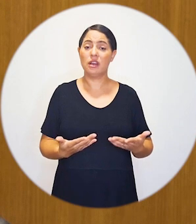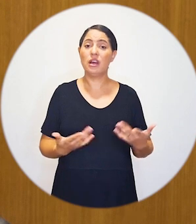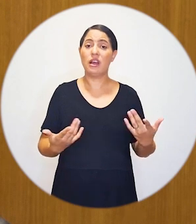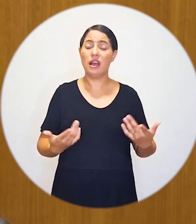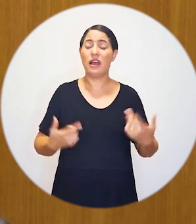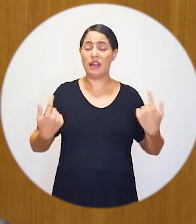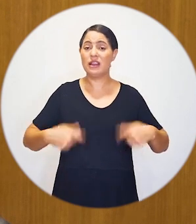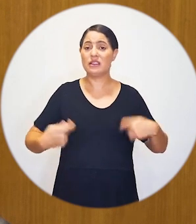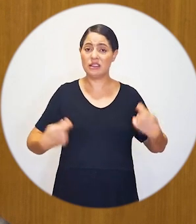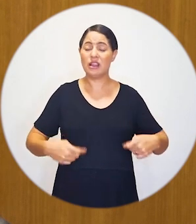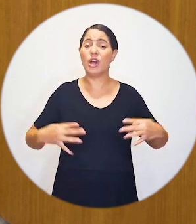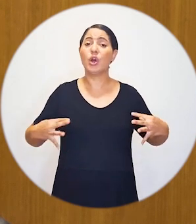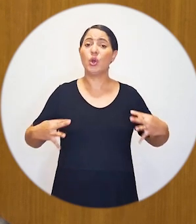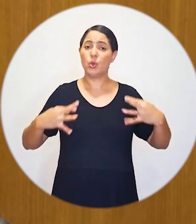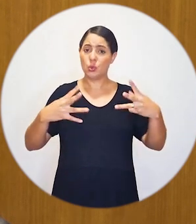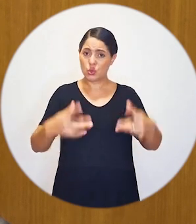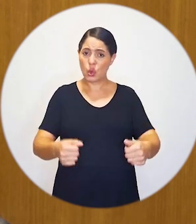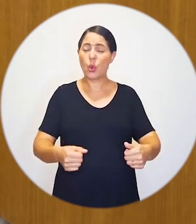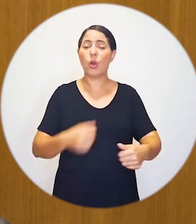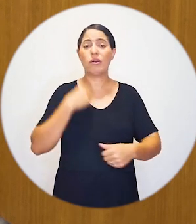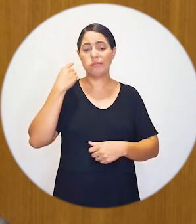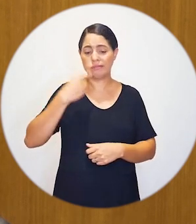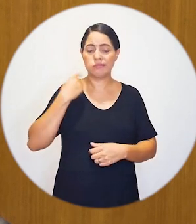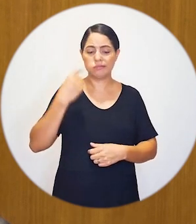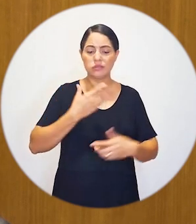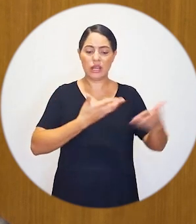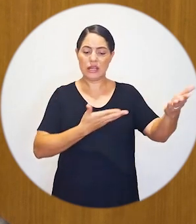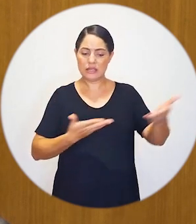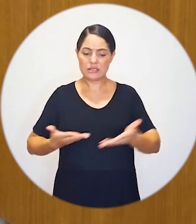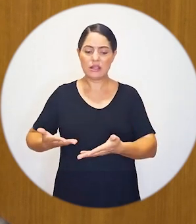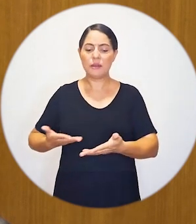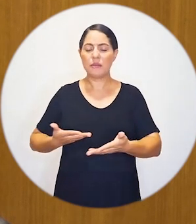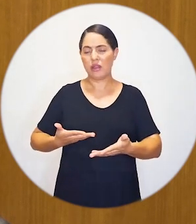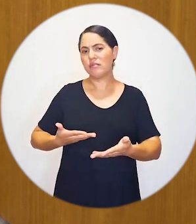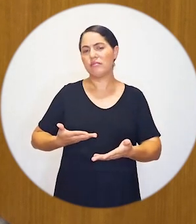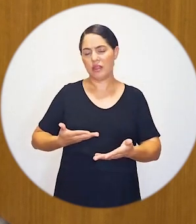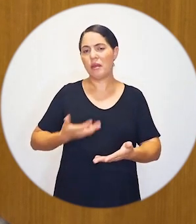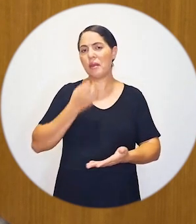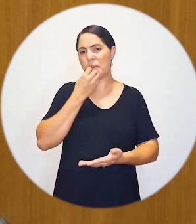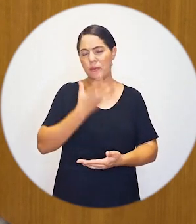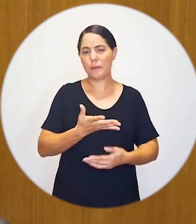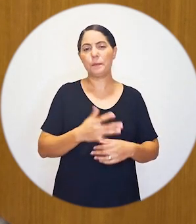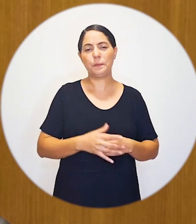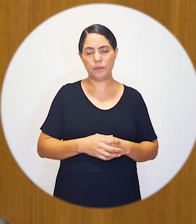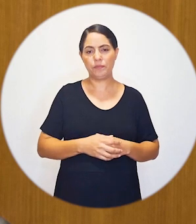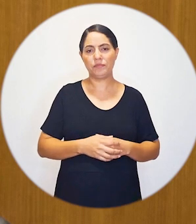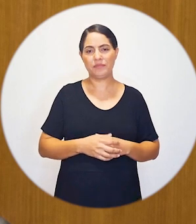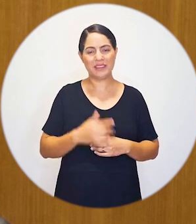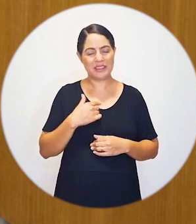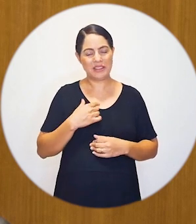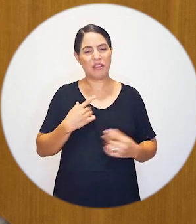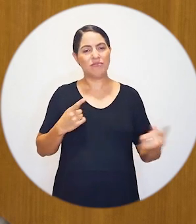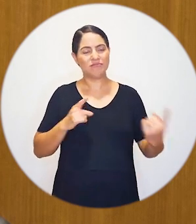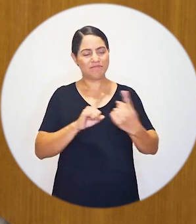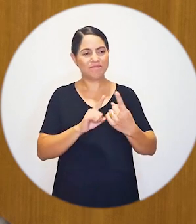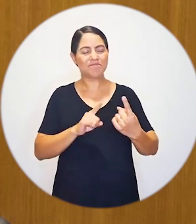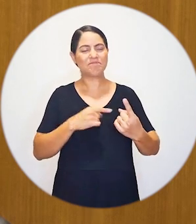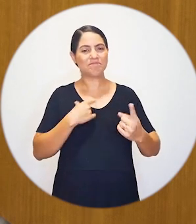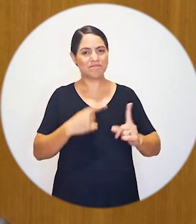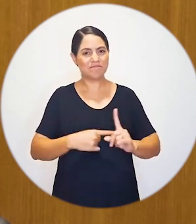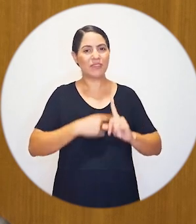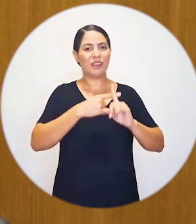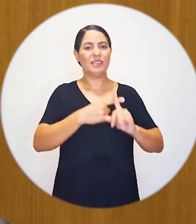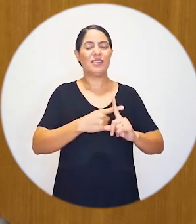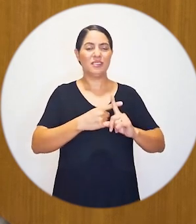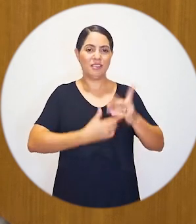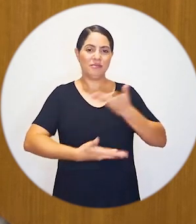Então, assim, é realmente bem receber a advocacia, ouvir o que eles têm a dizer e as advogadas, e me acrescenta